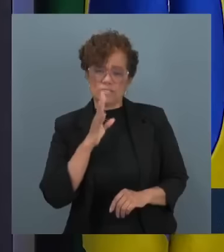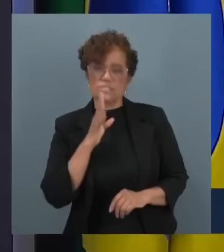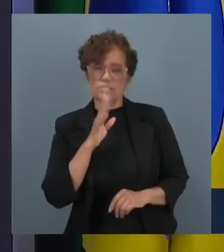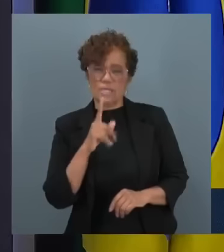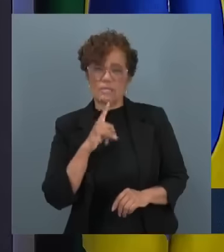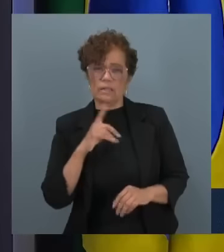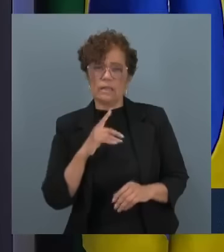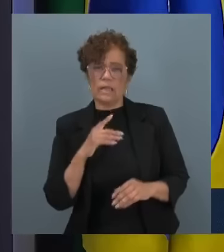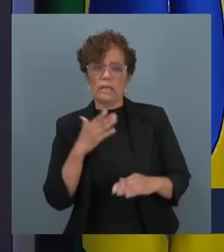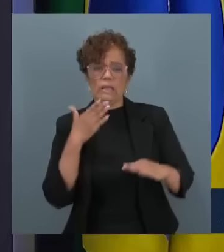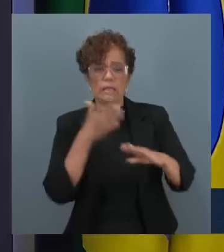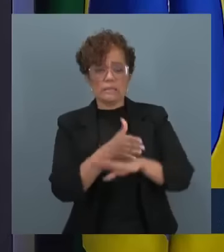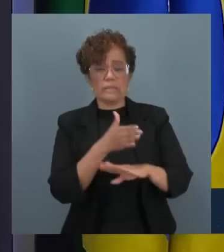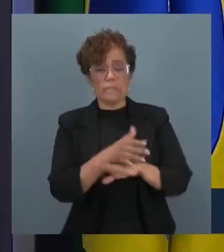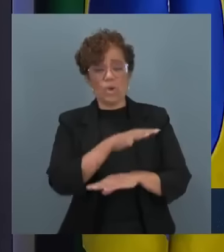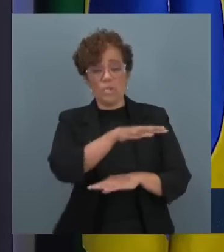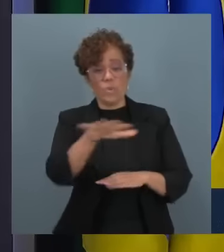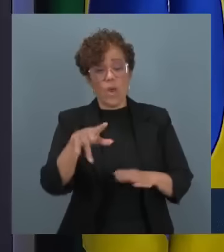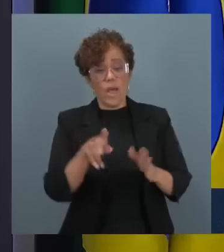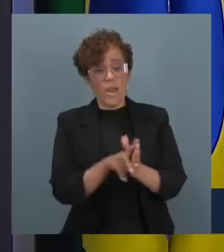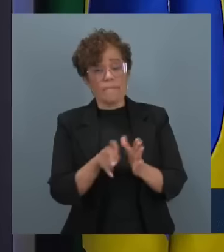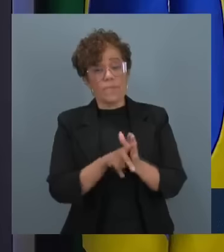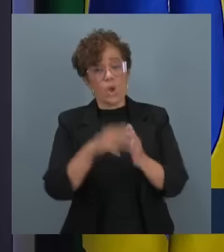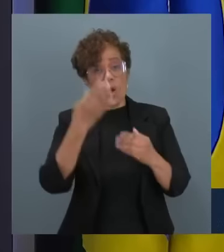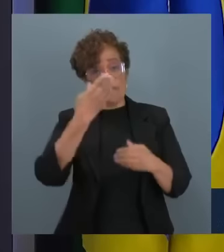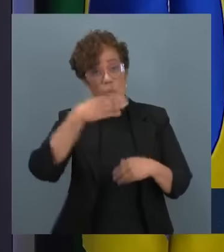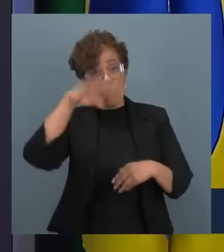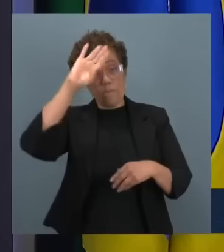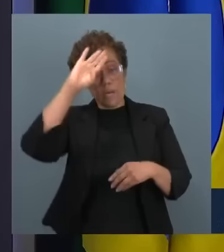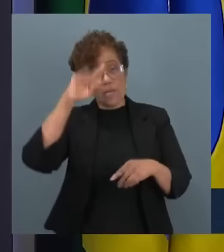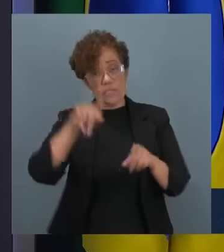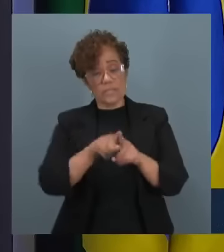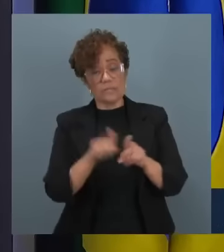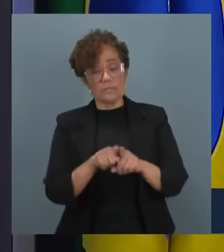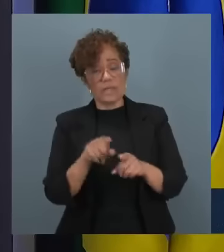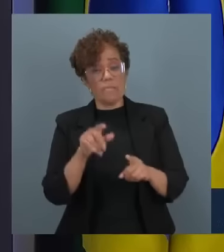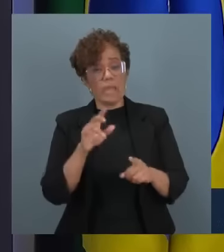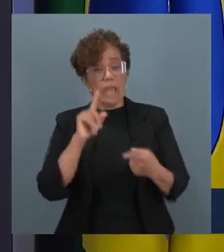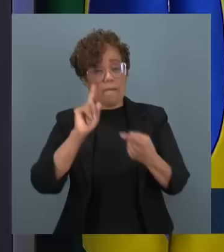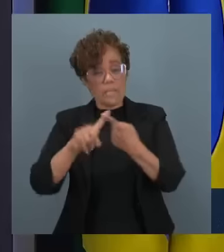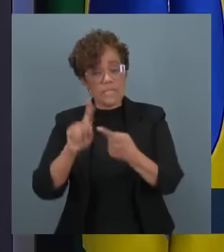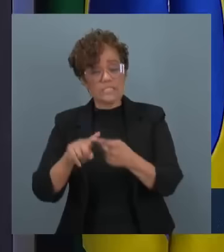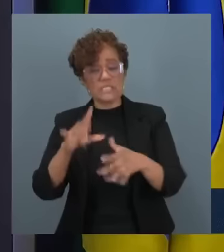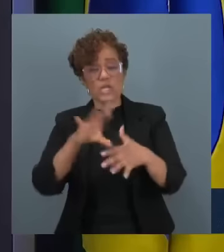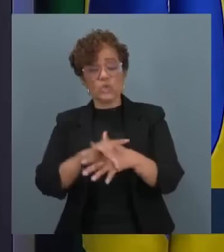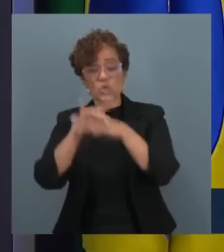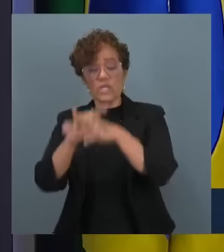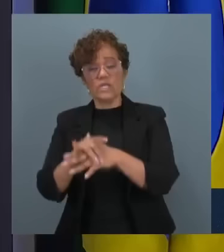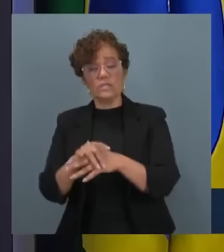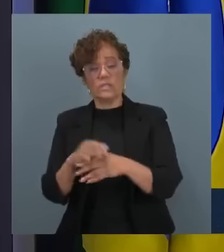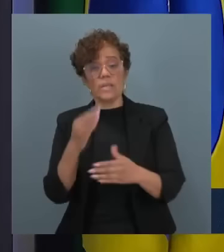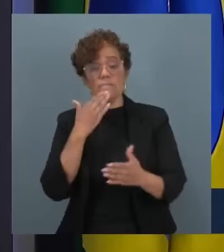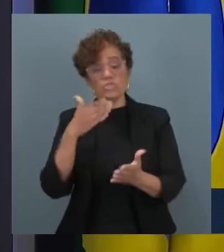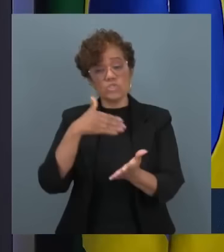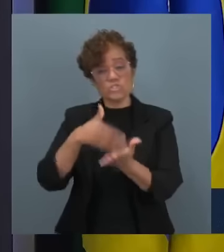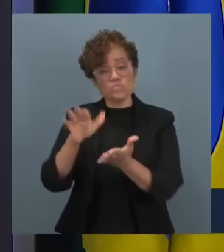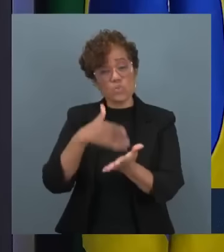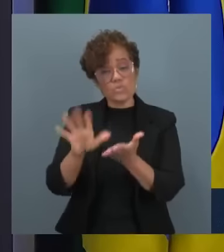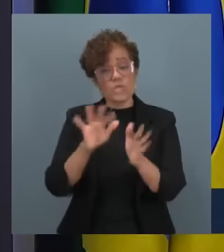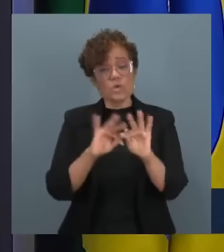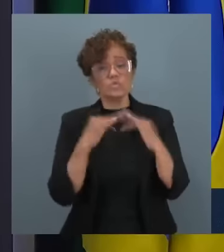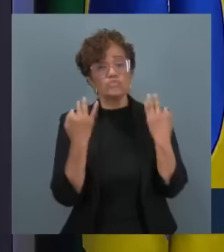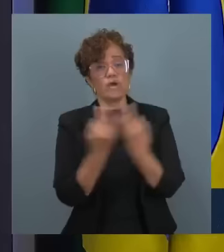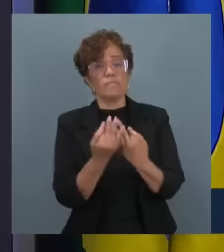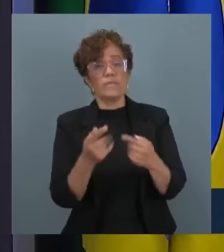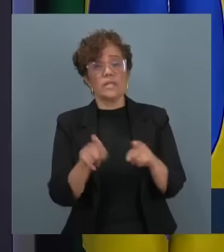invadido terreiros de Umbanda, ameaçando líderes religiosos e ordenado a expulsão de famílias que praticam